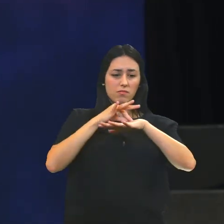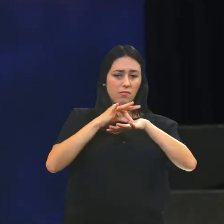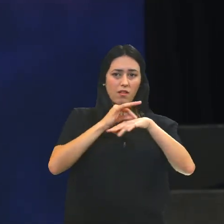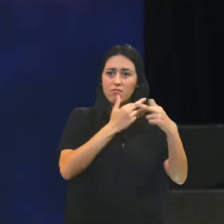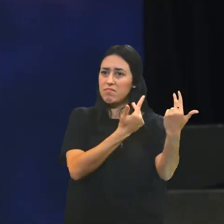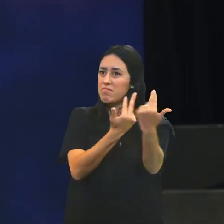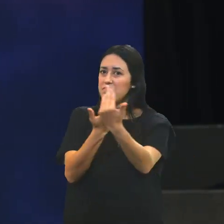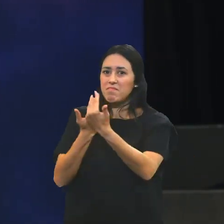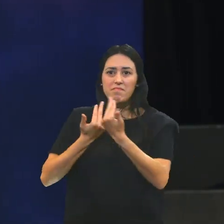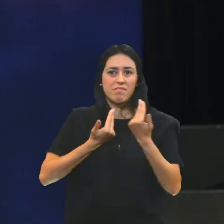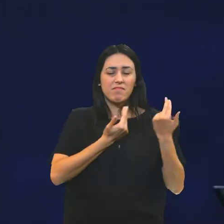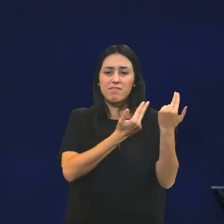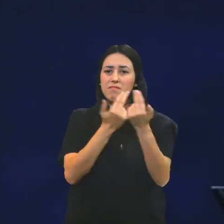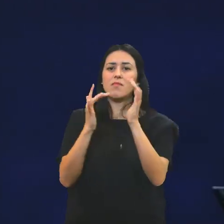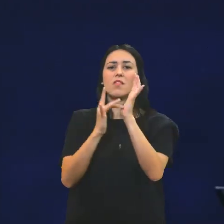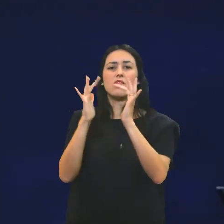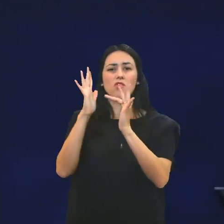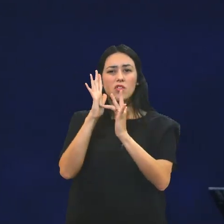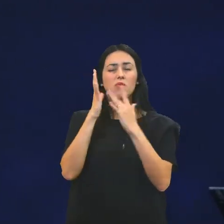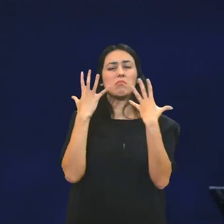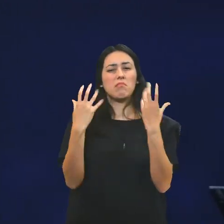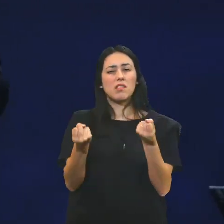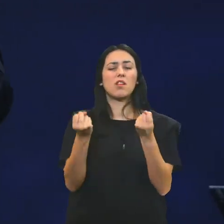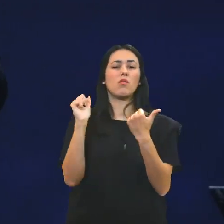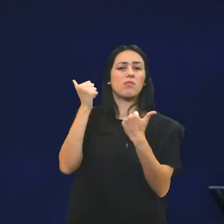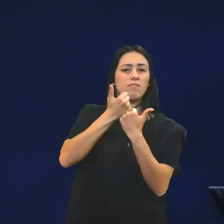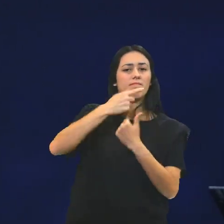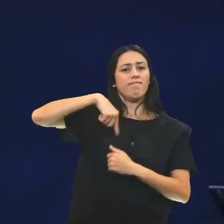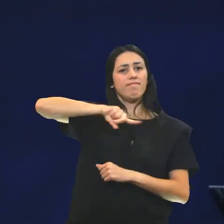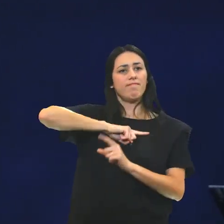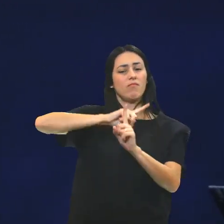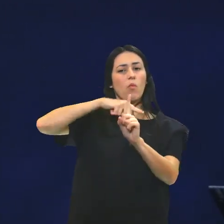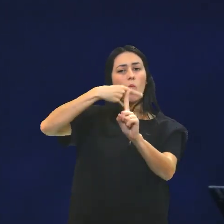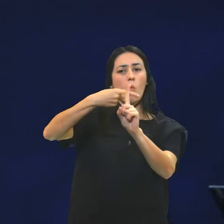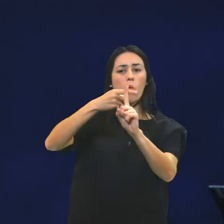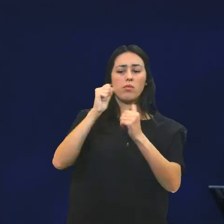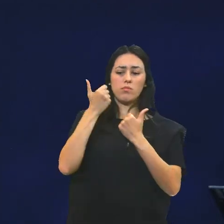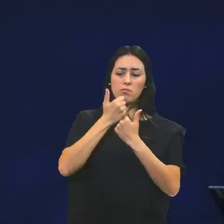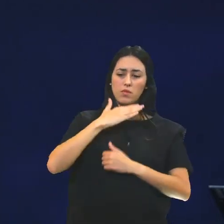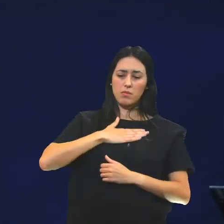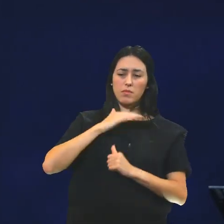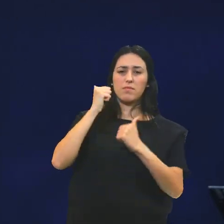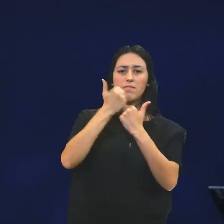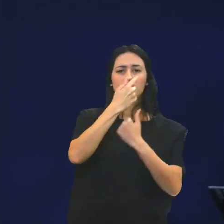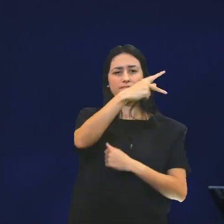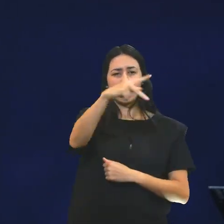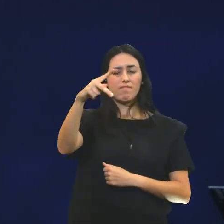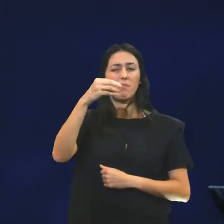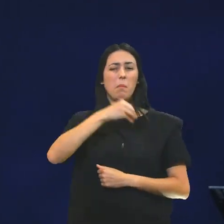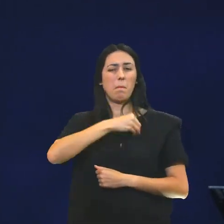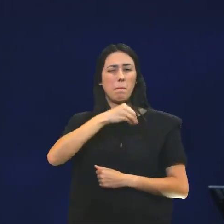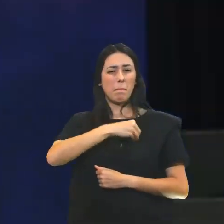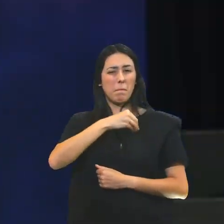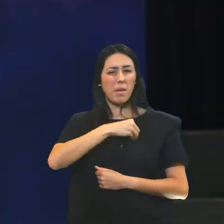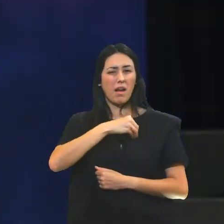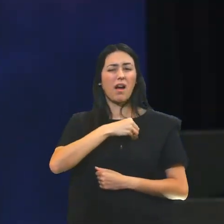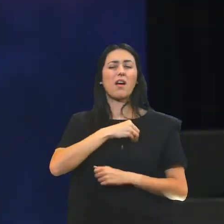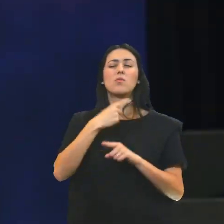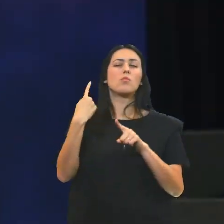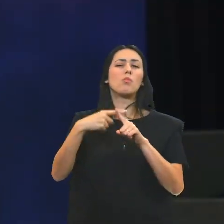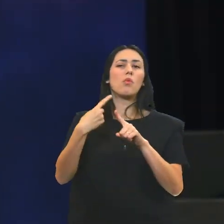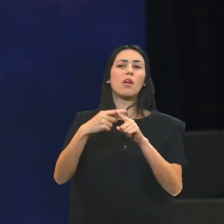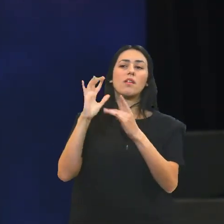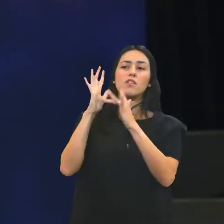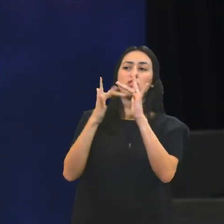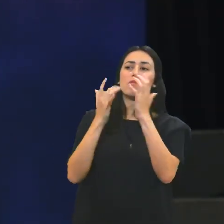habita no meio de nós, Ele toma o nosso lugar numa cruz, pagando pelos meus erros, os seus erros, os nossos pecados, para nos